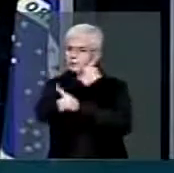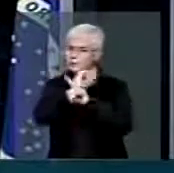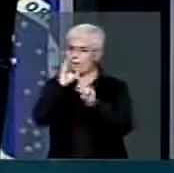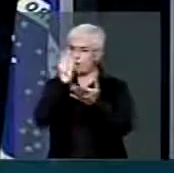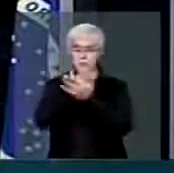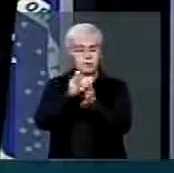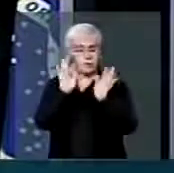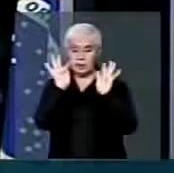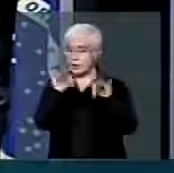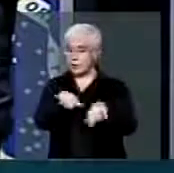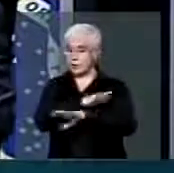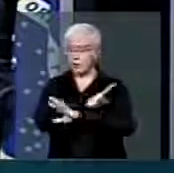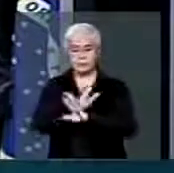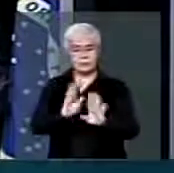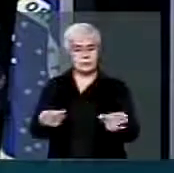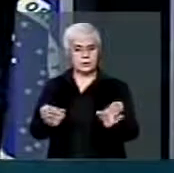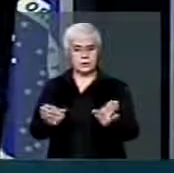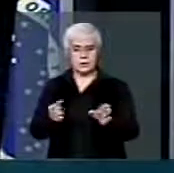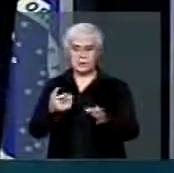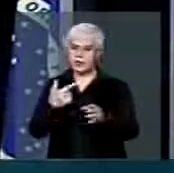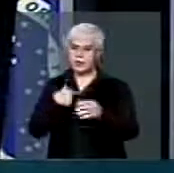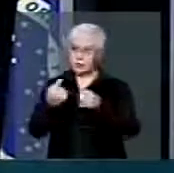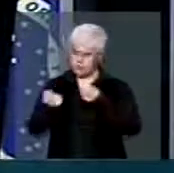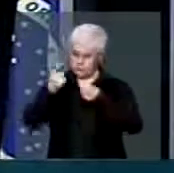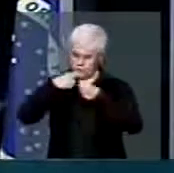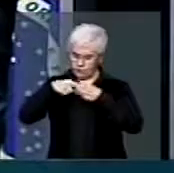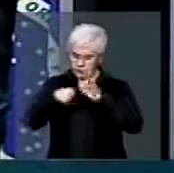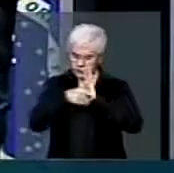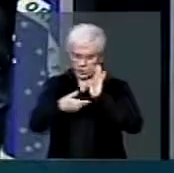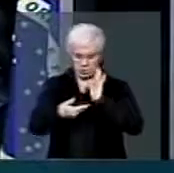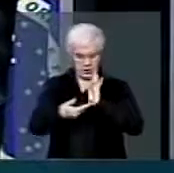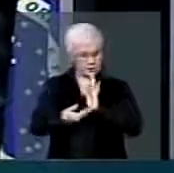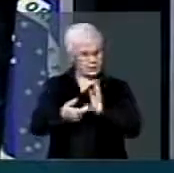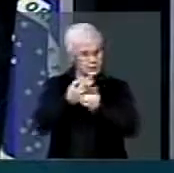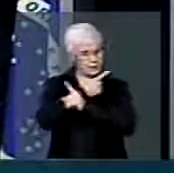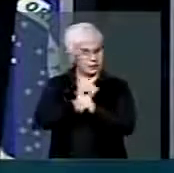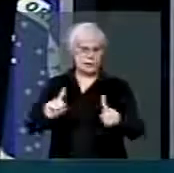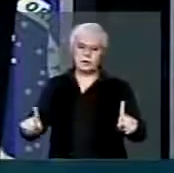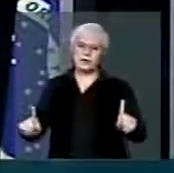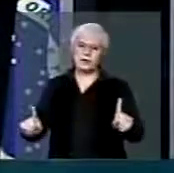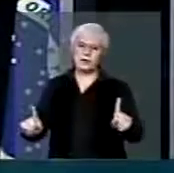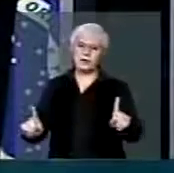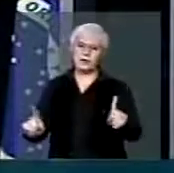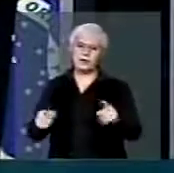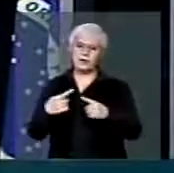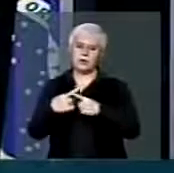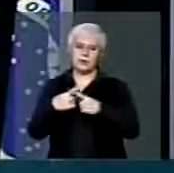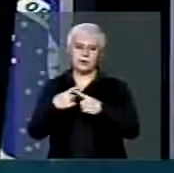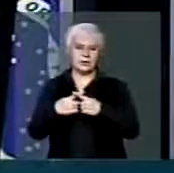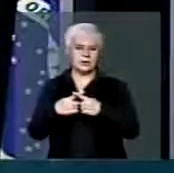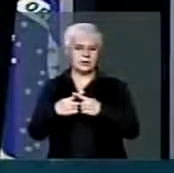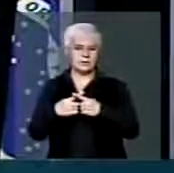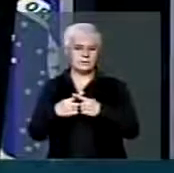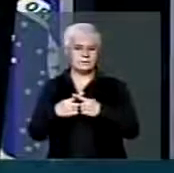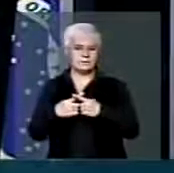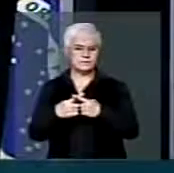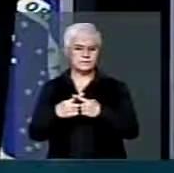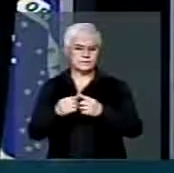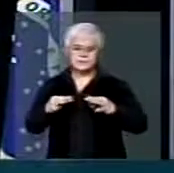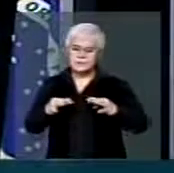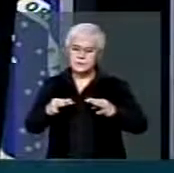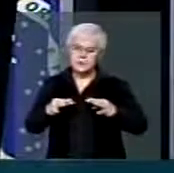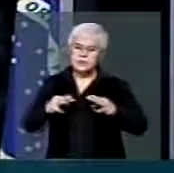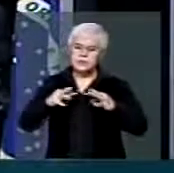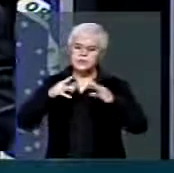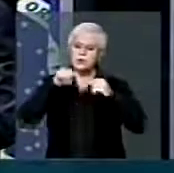Direi para eles que não voltarei mais para esta casa, porque andei o Brasil todo lutando pelo